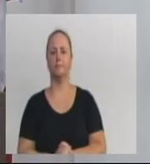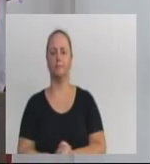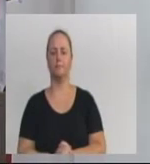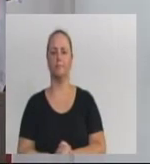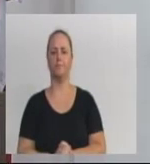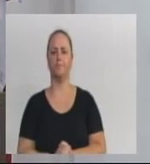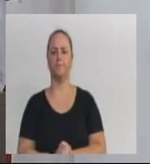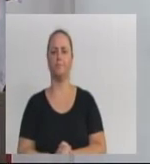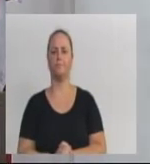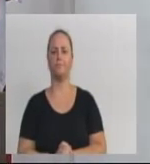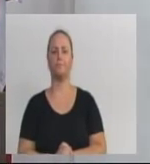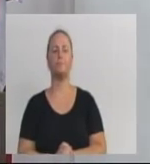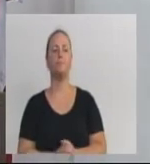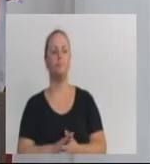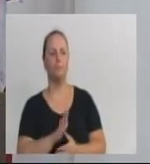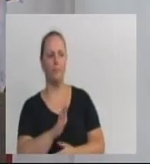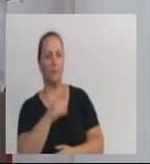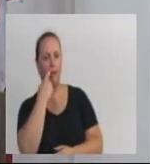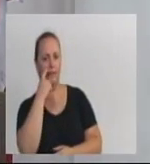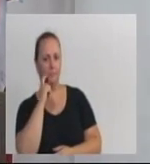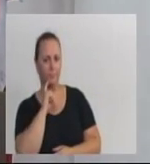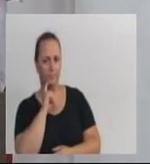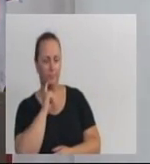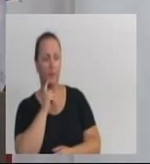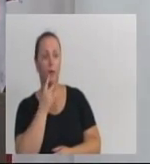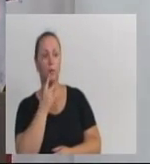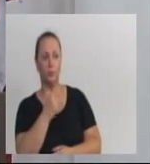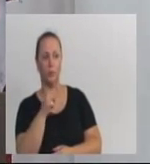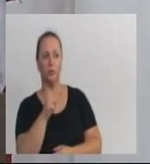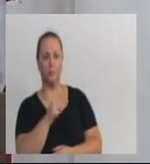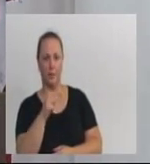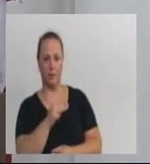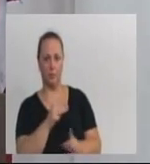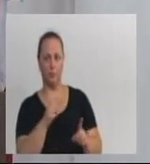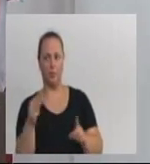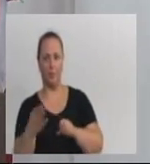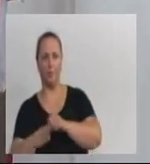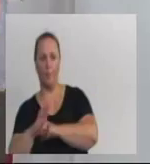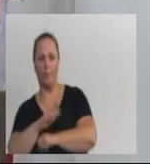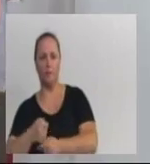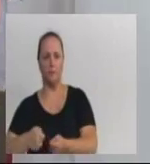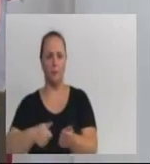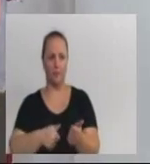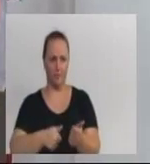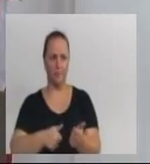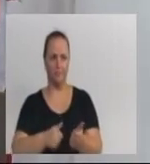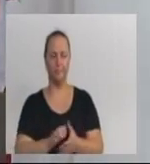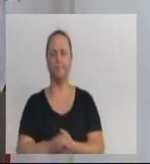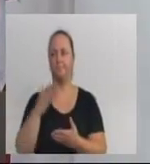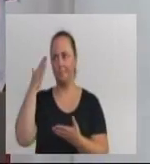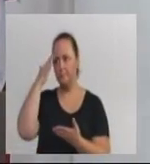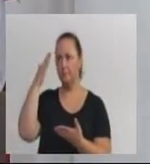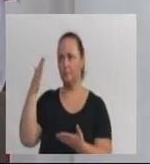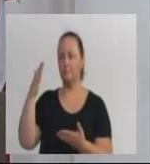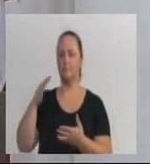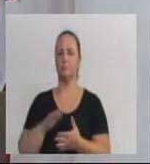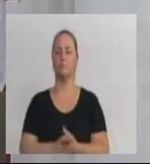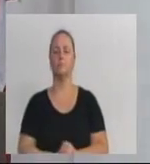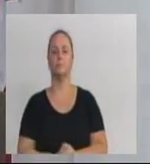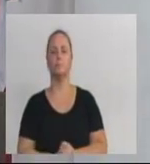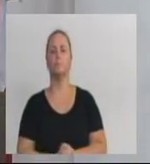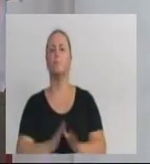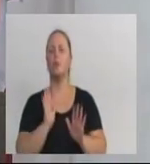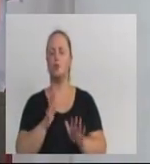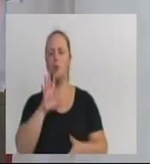Vereador Fábio, Vossa Excelência tem mais 2 minutos, um do vereador Zeca Bombeiro. Muito obrigado, presidente. Eu já